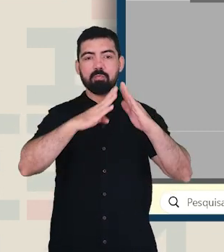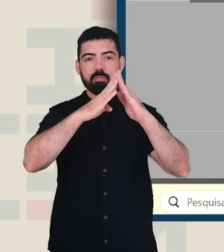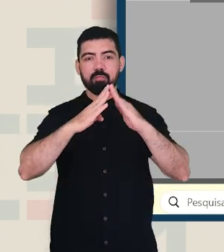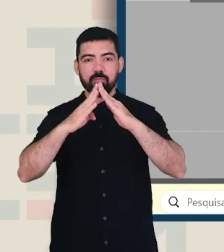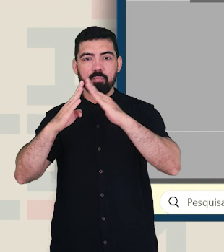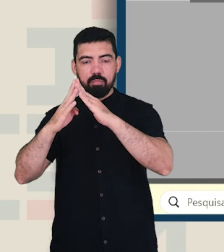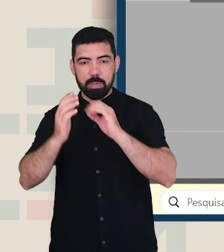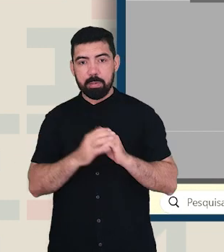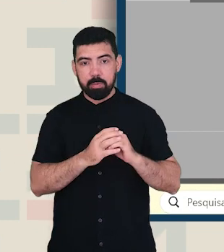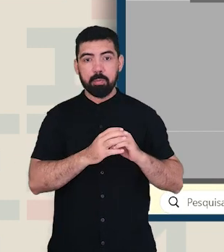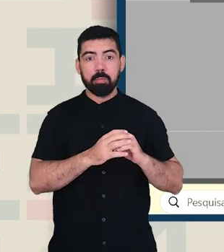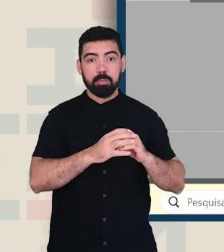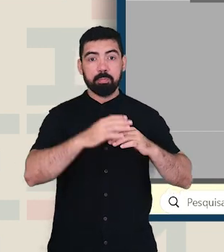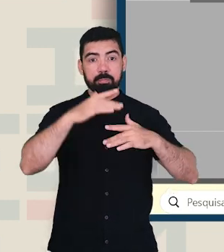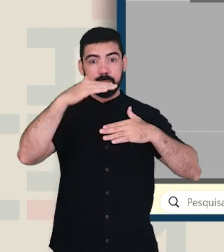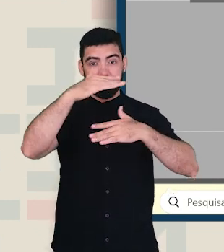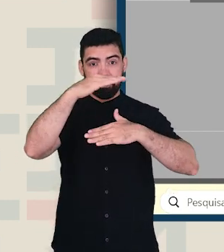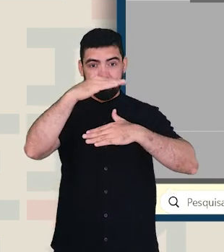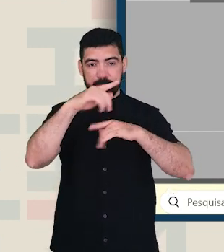uma onda triangular.